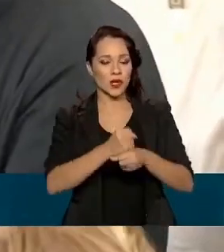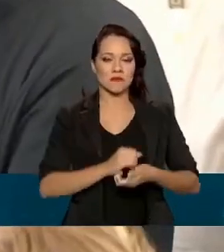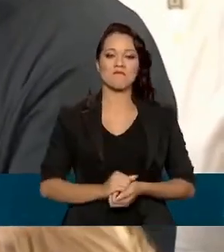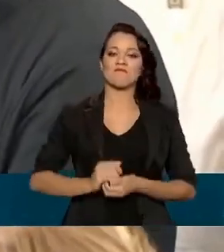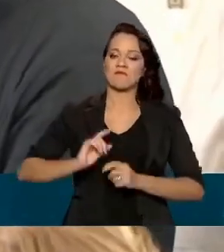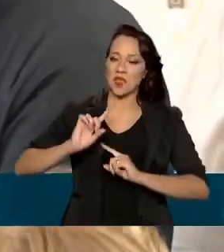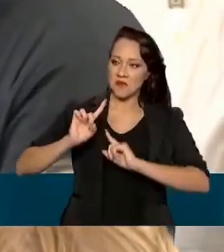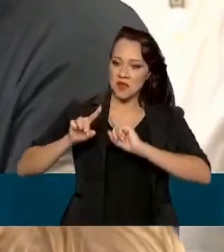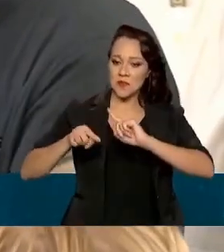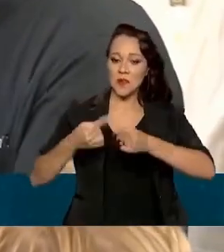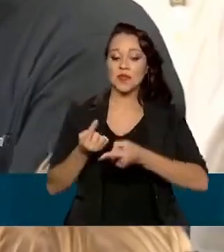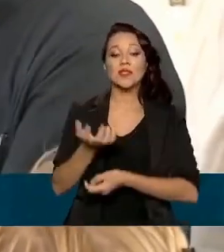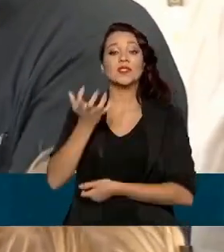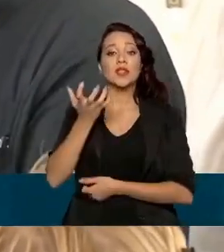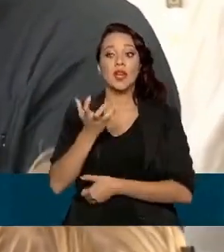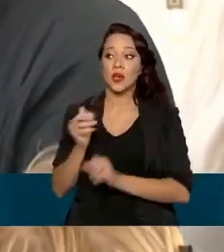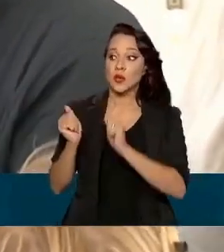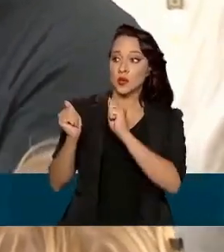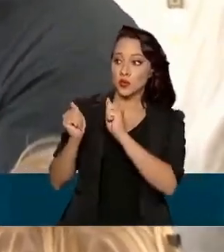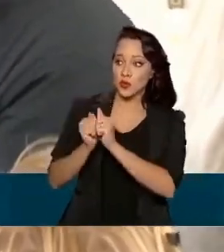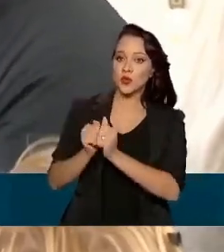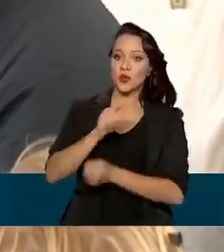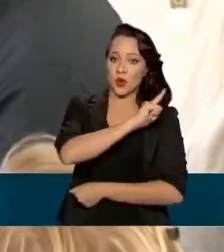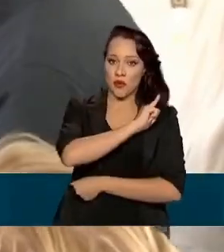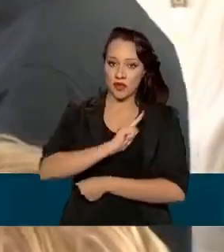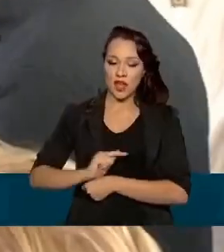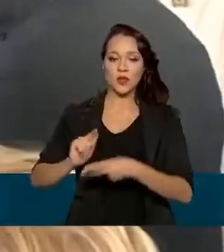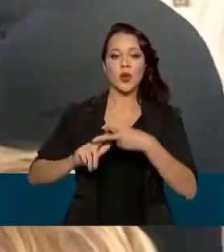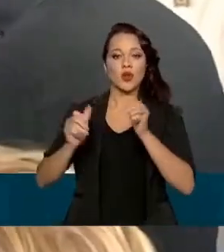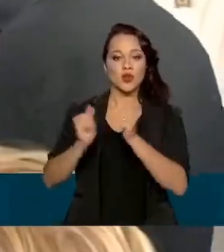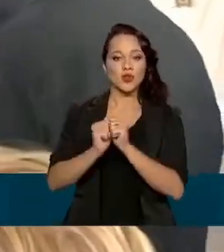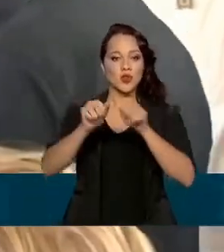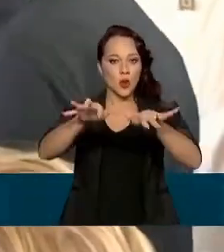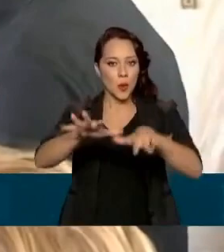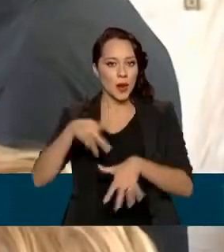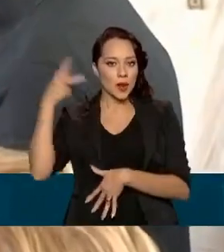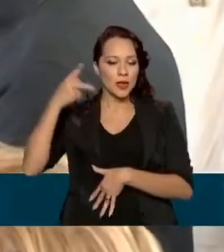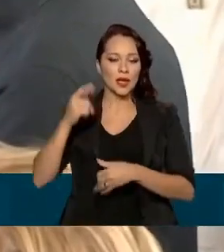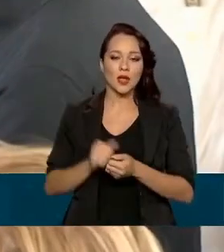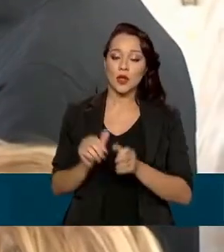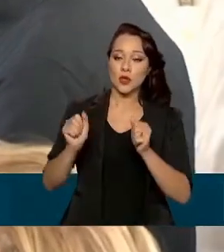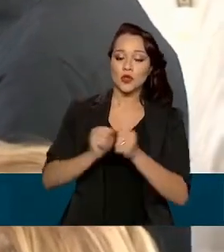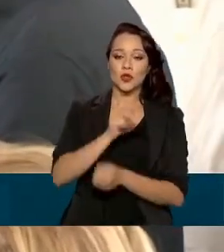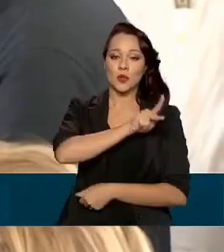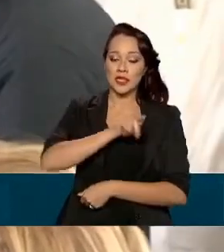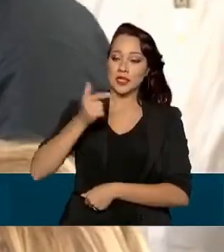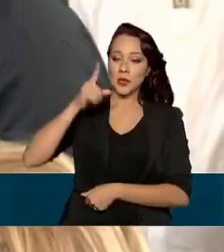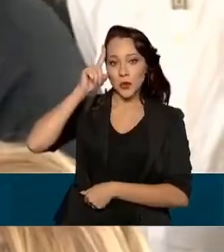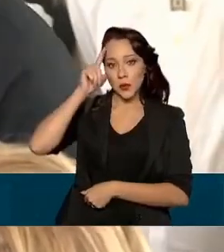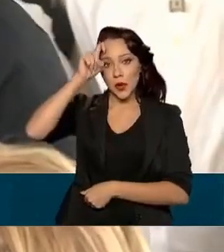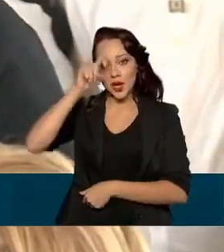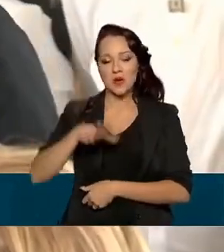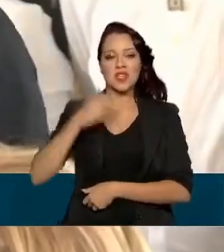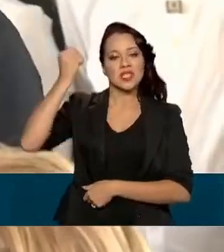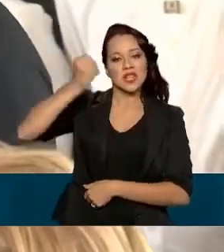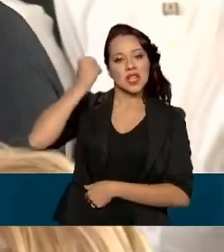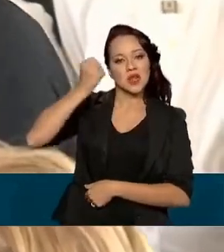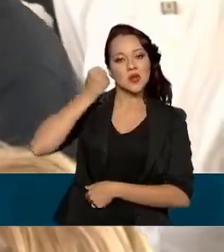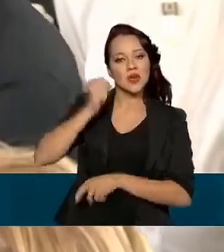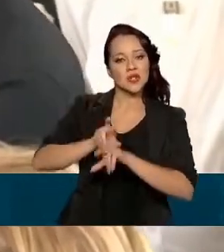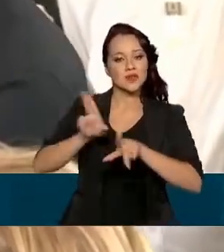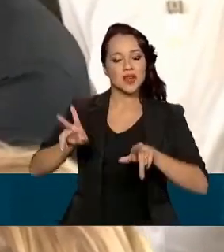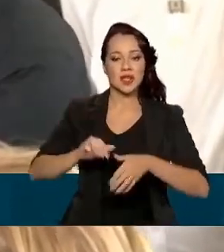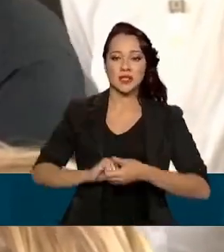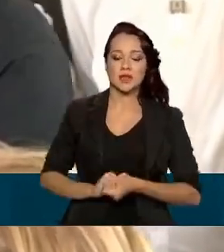pouco, nós pretendemos, então, juntamente com o governador, com parlamentares, com o nosso vice aí, o Mourão, senador Reins, senador Onix,